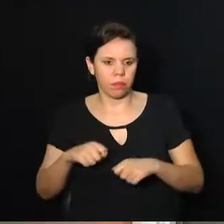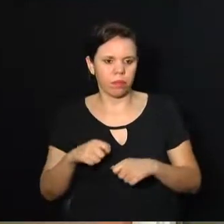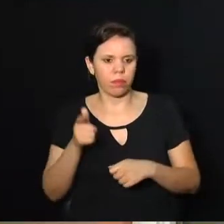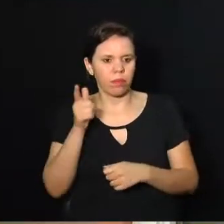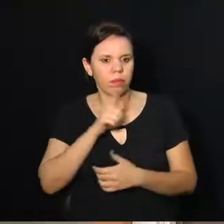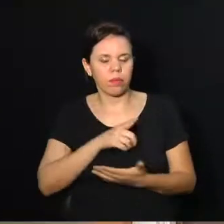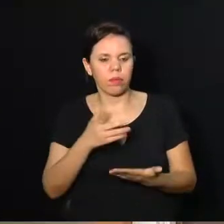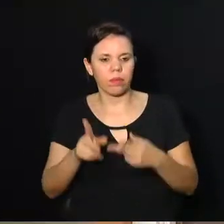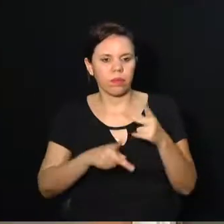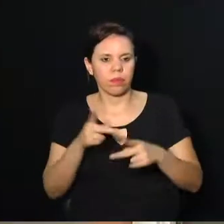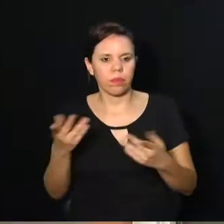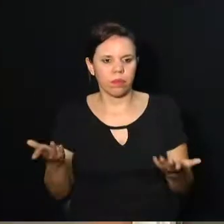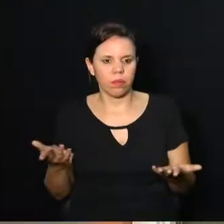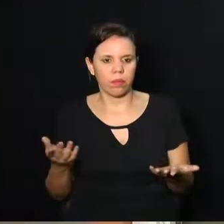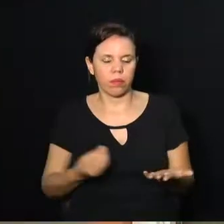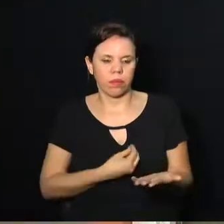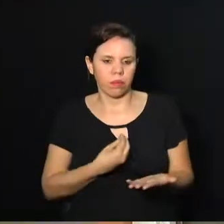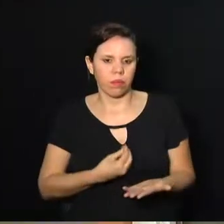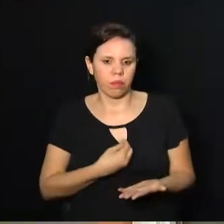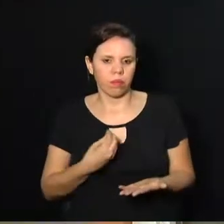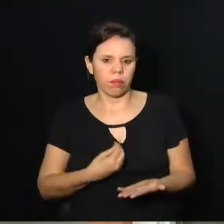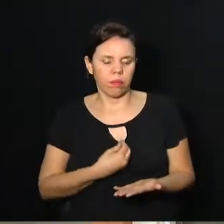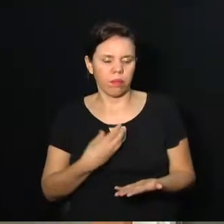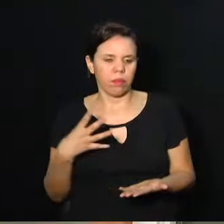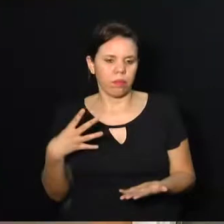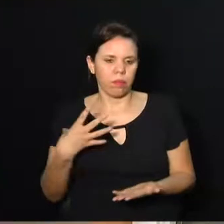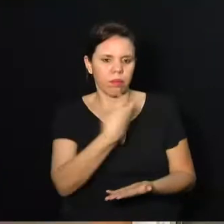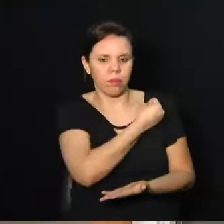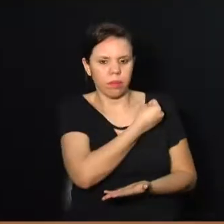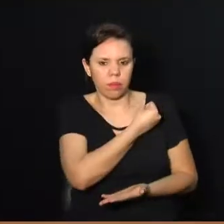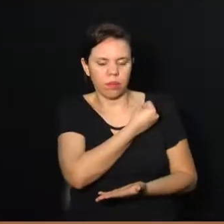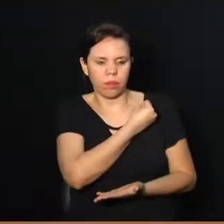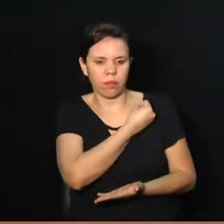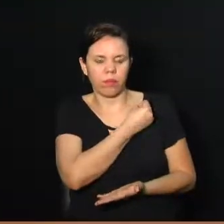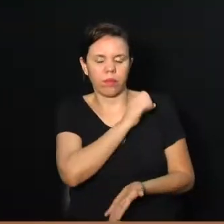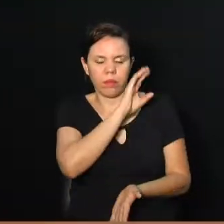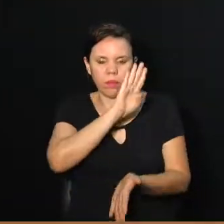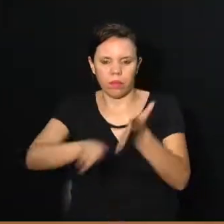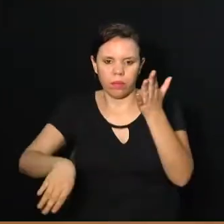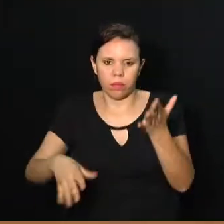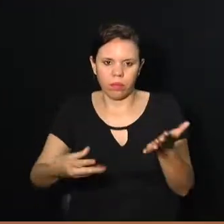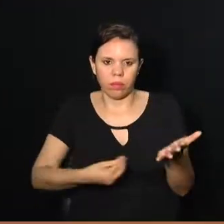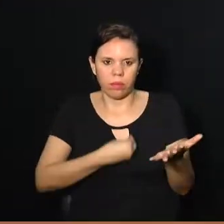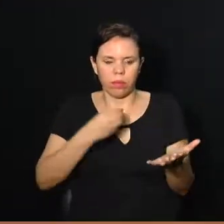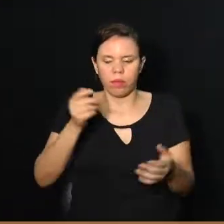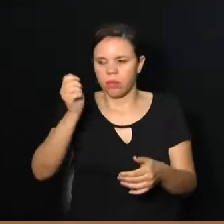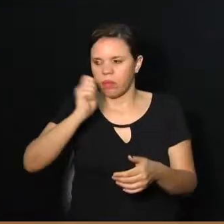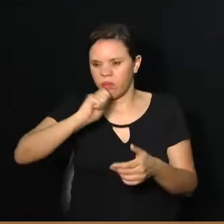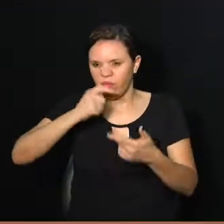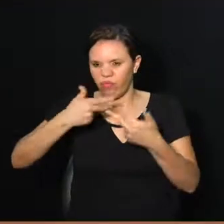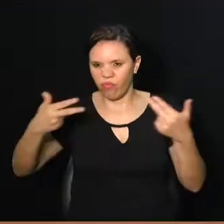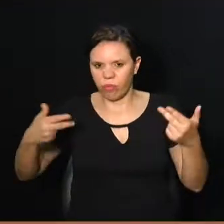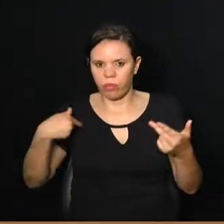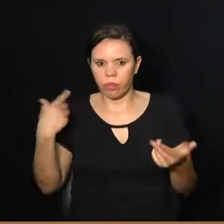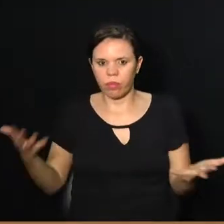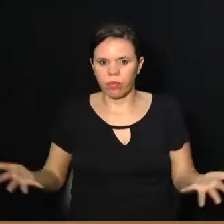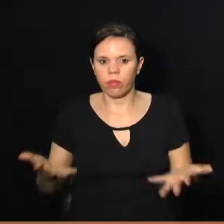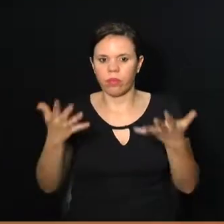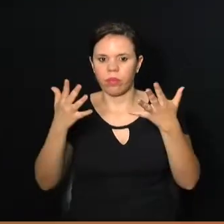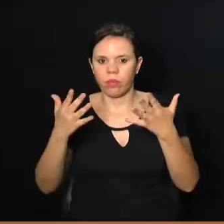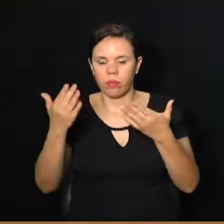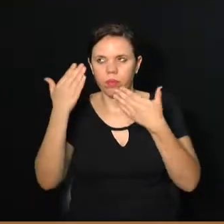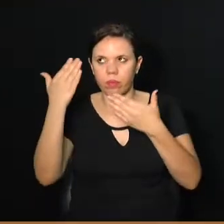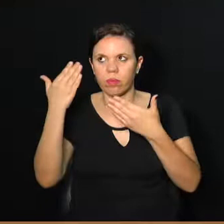essas pessoas. E uma vida aí resgatada desse mundo das drogas é uma vida, e nós temos que levantar a mão para o